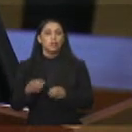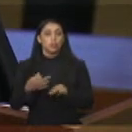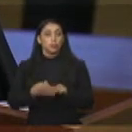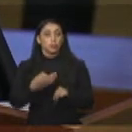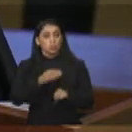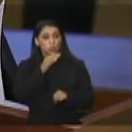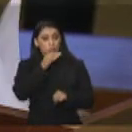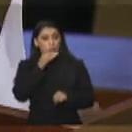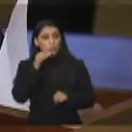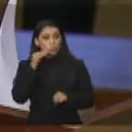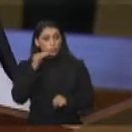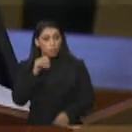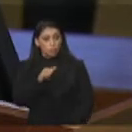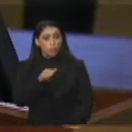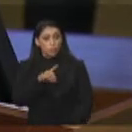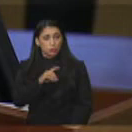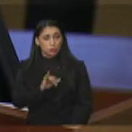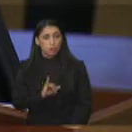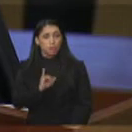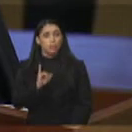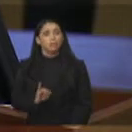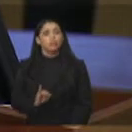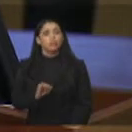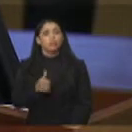Mello, na ADIM